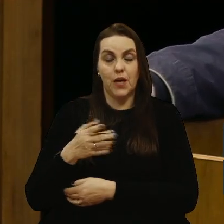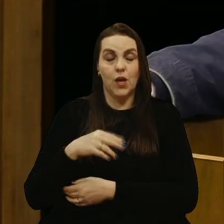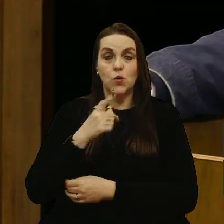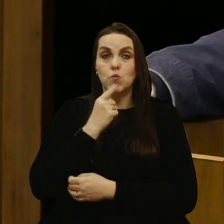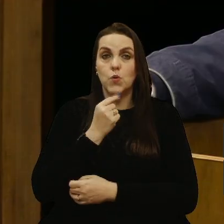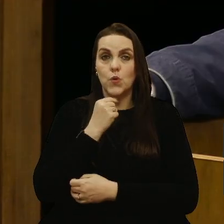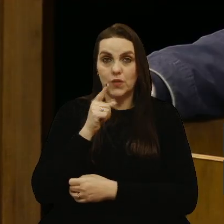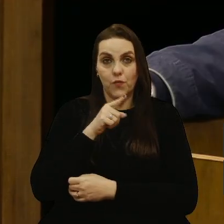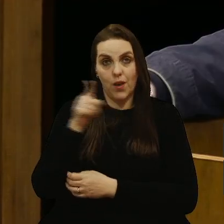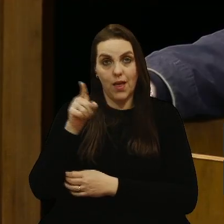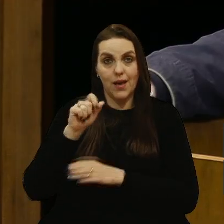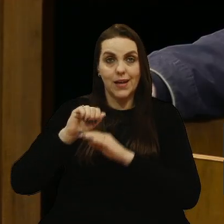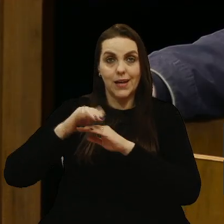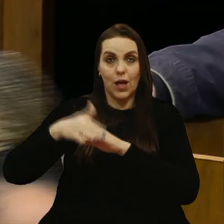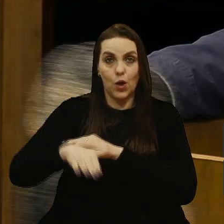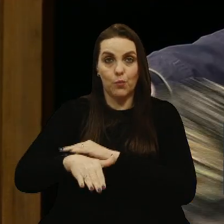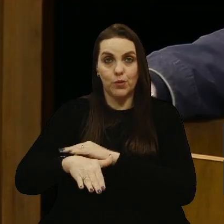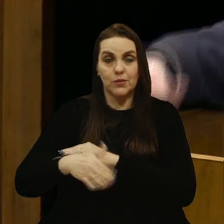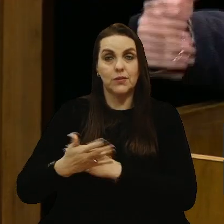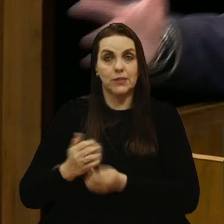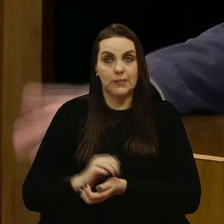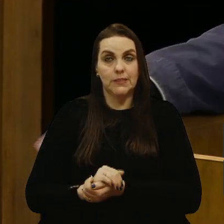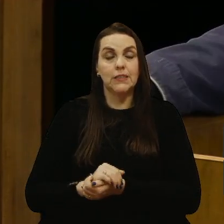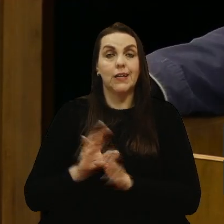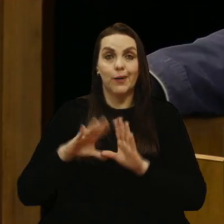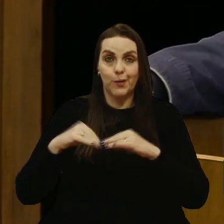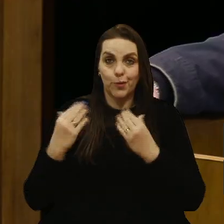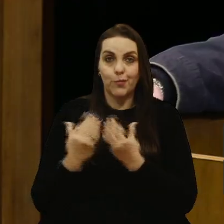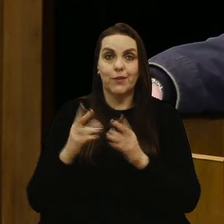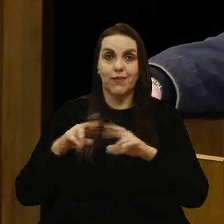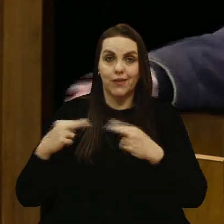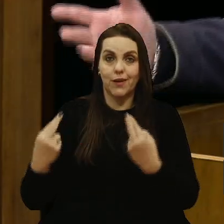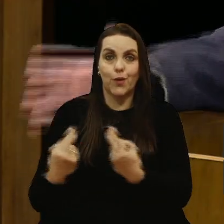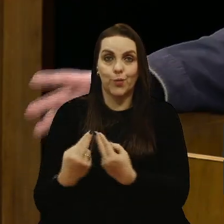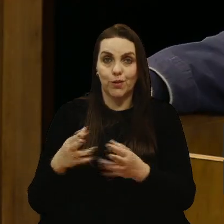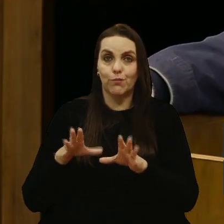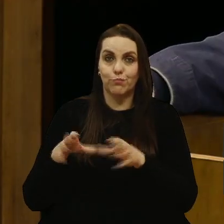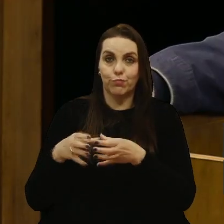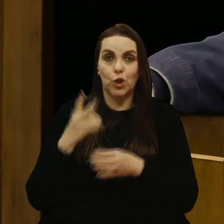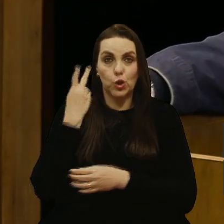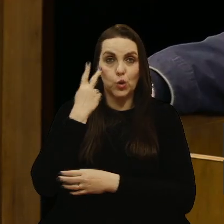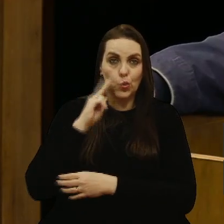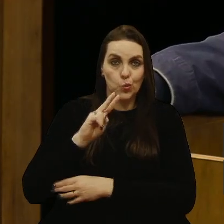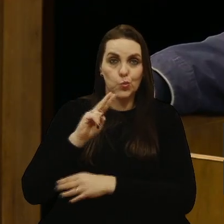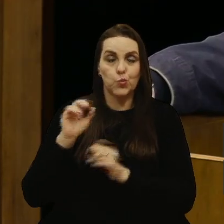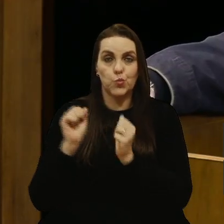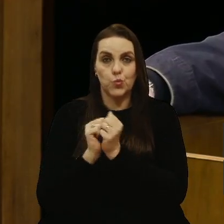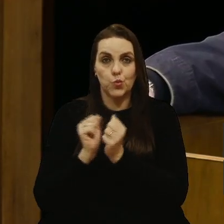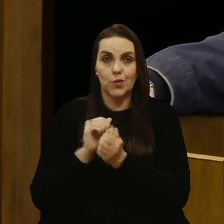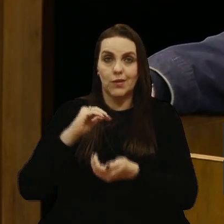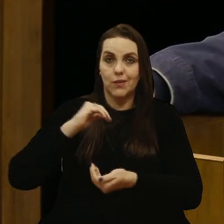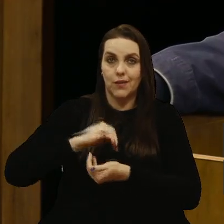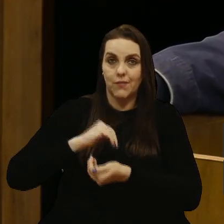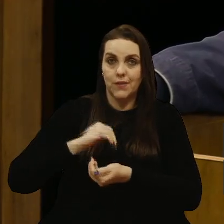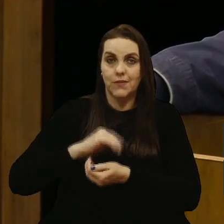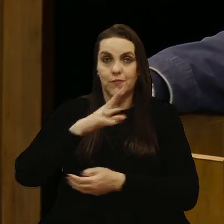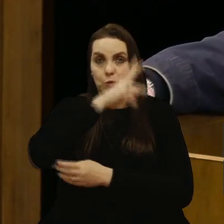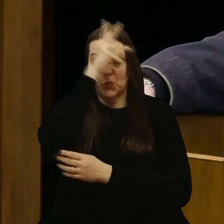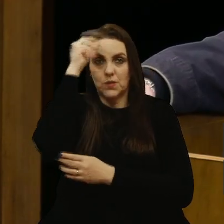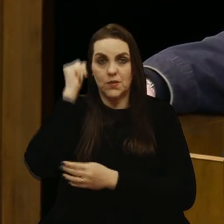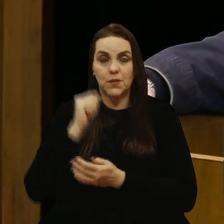Galópolis. Então, a comunidade se reuniu durante 2 dias junto com a Defesa Civil